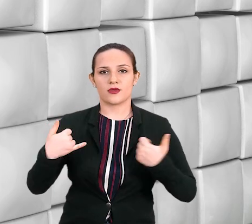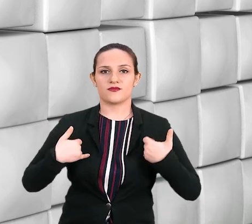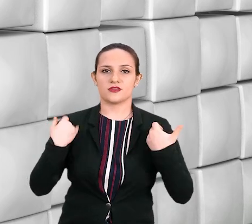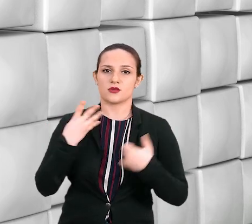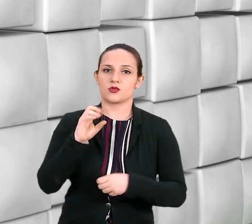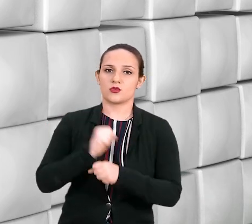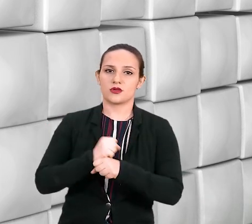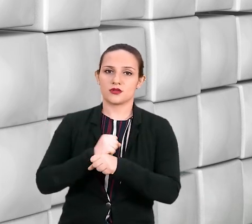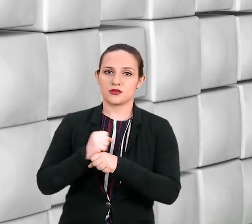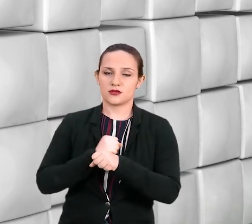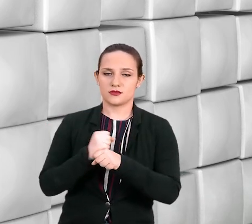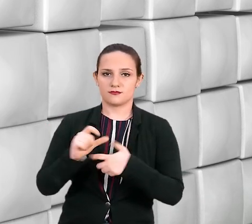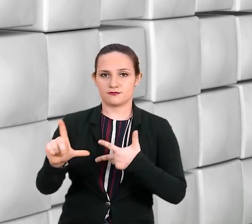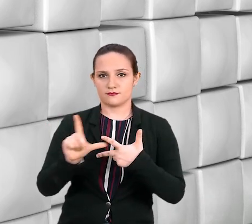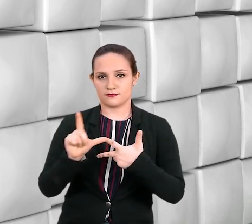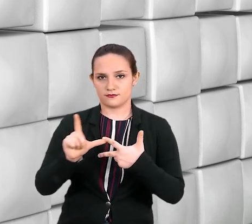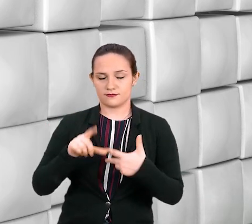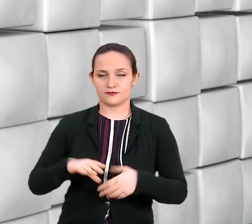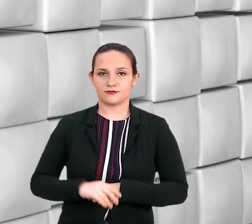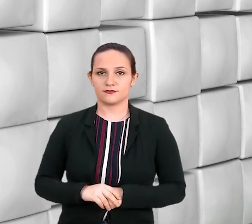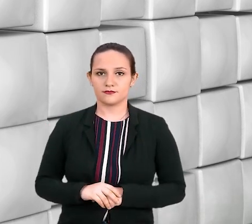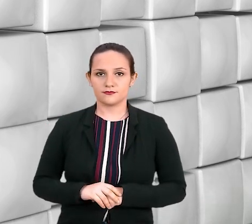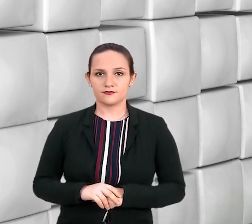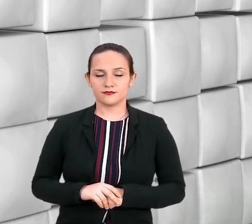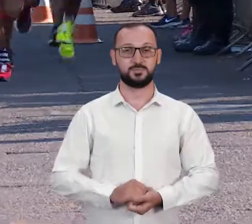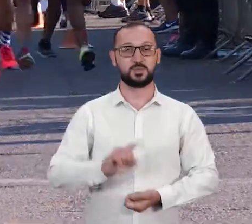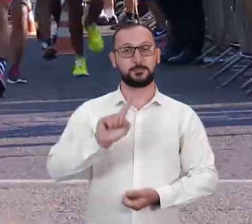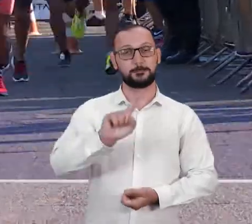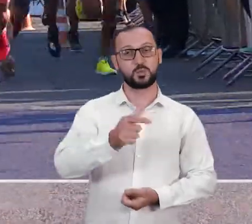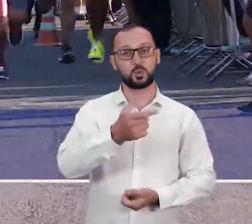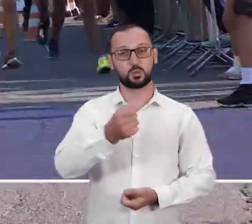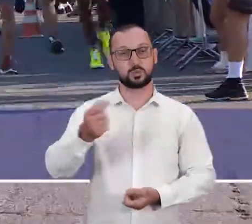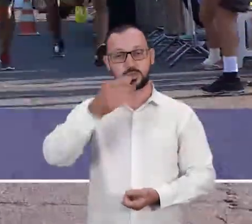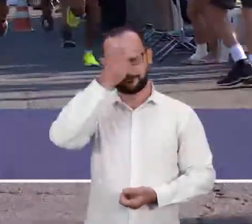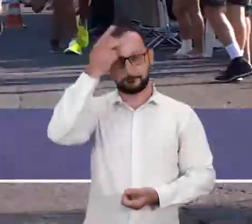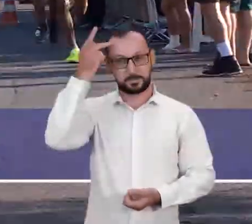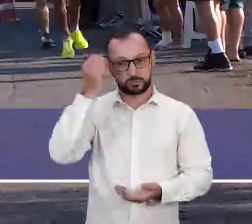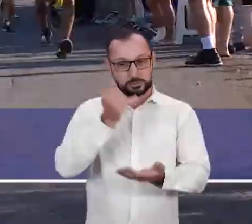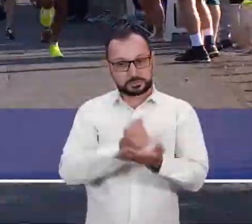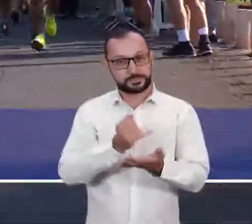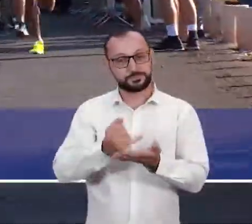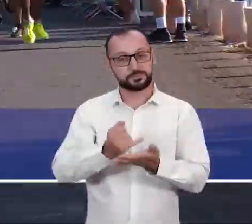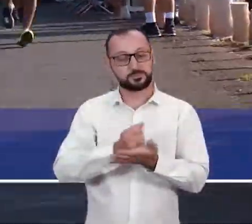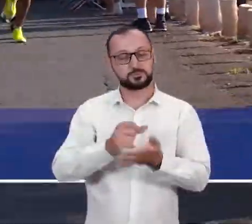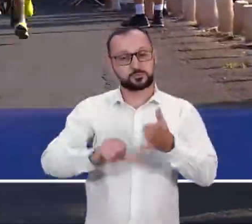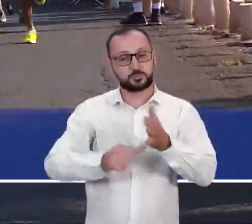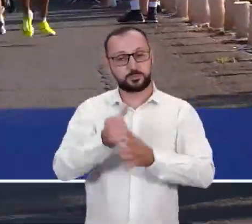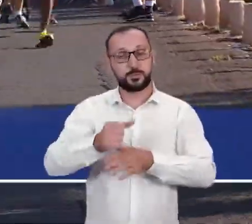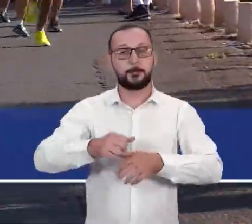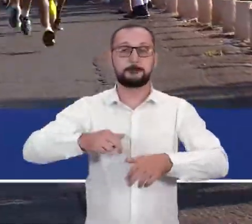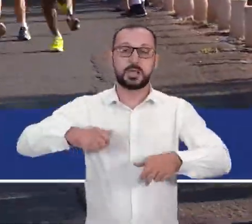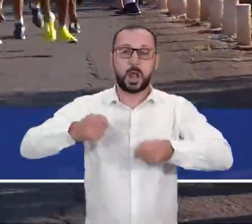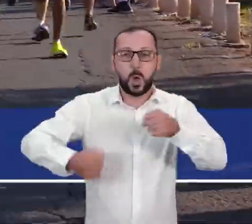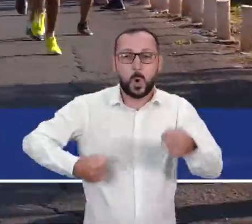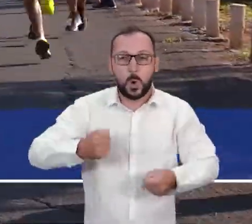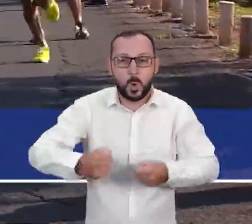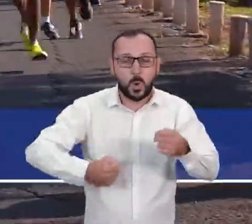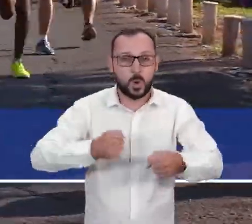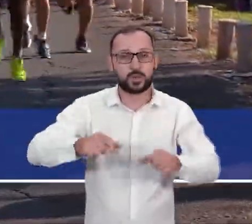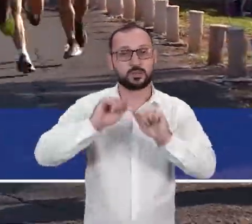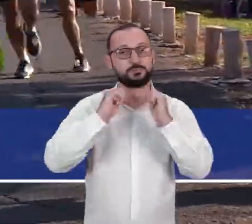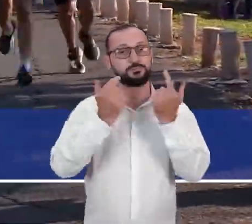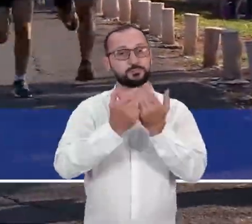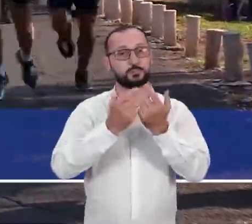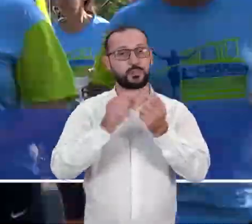em alusão aos 40 anos do Poder Legislativo. 1.200 foram os inscritos na primeira corrida da